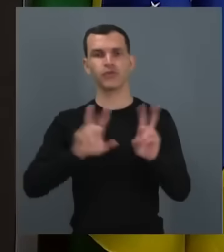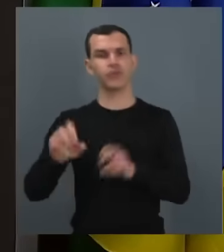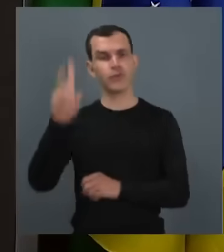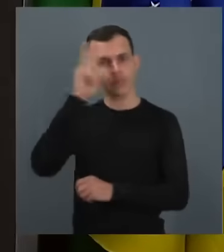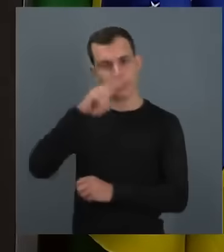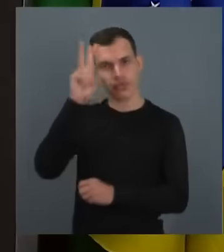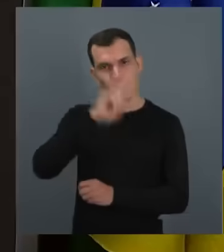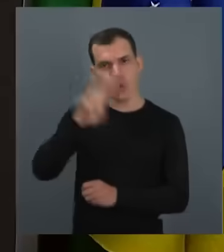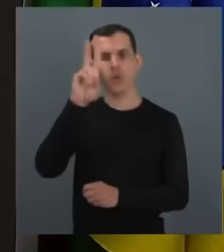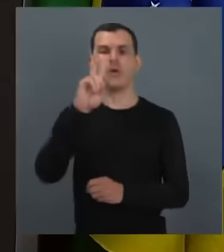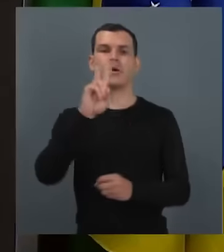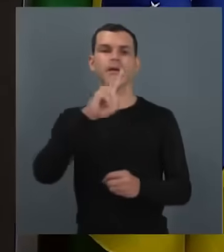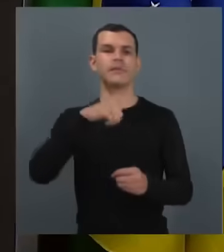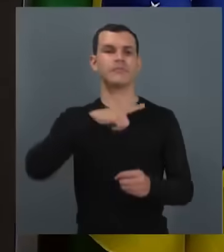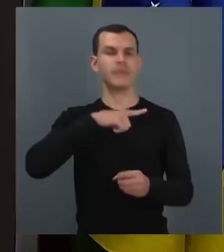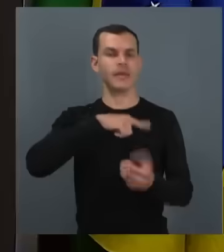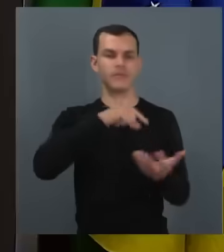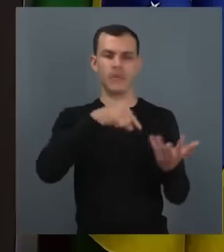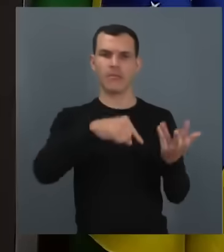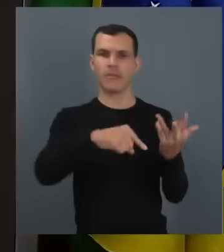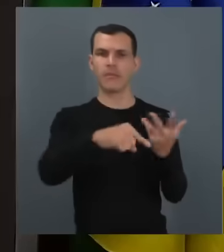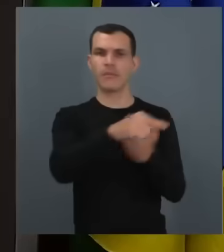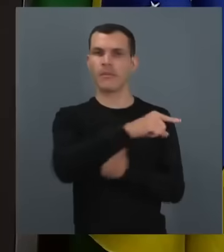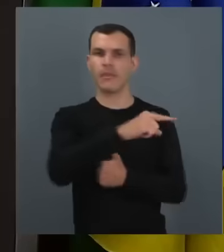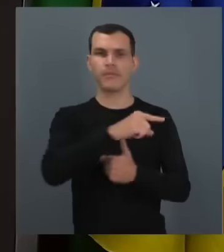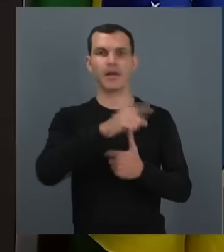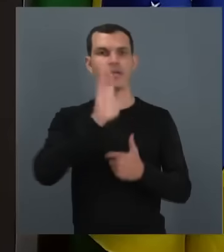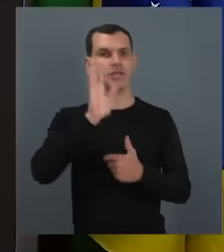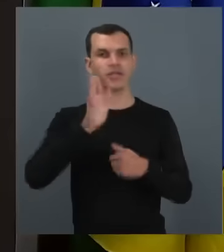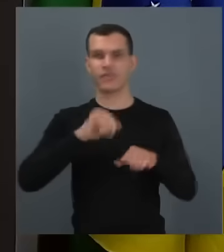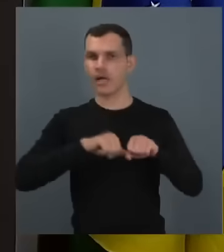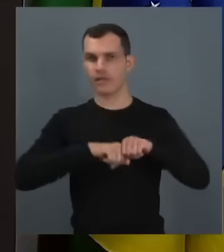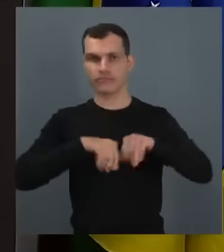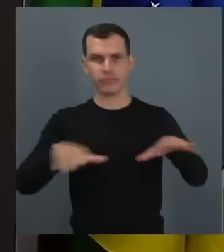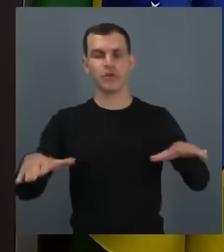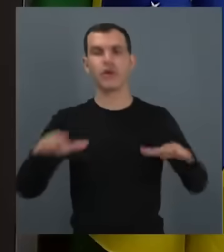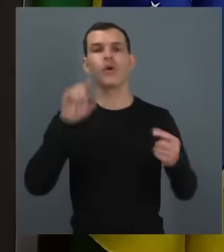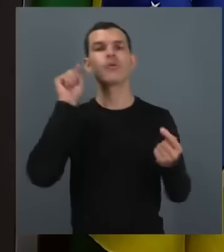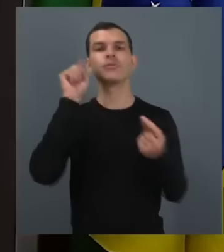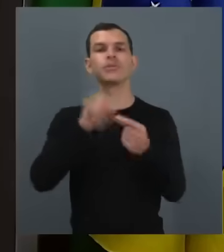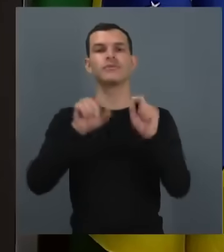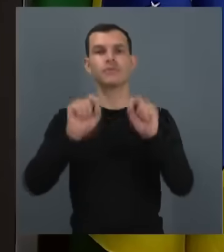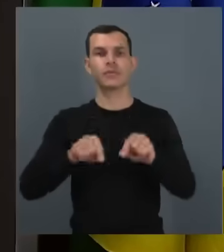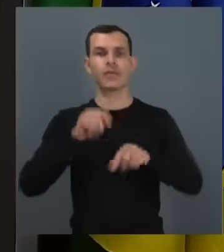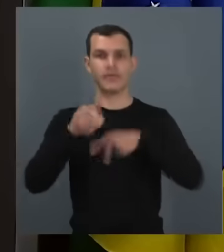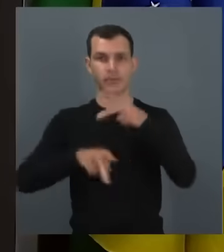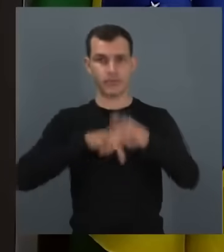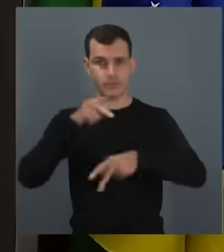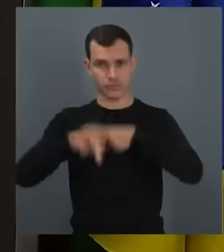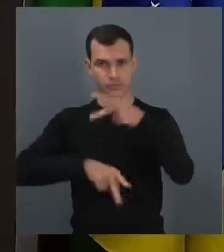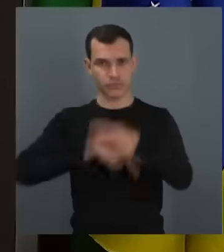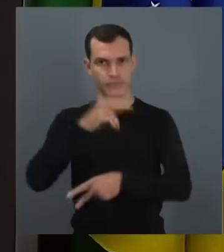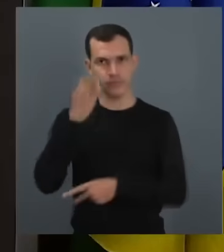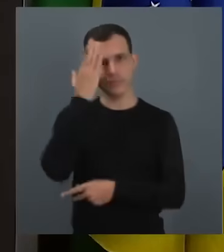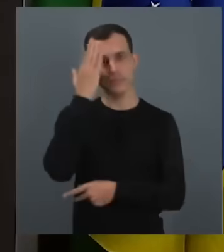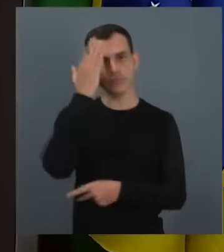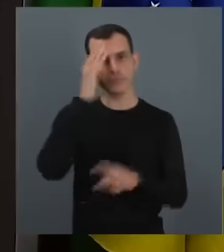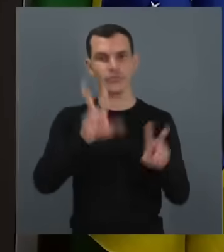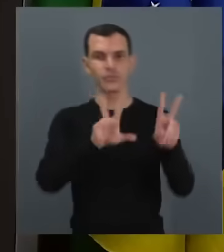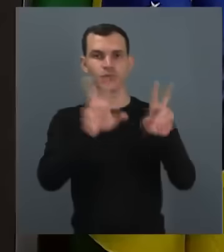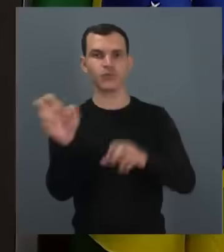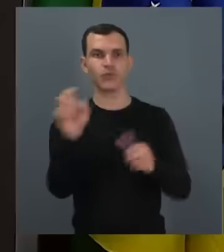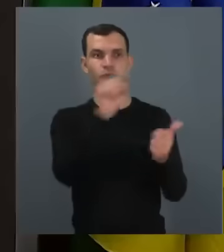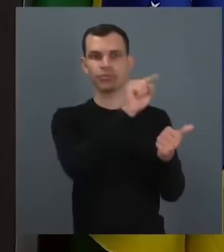históricos e públicos significa restringir o direito da sociedade de conhecer todas as versões. É claro, é